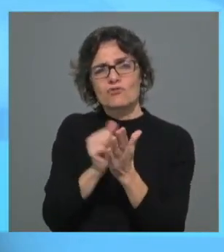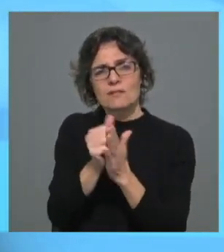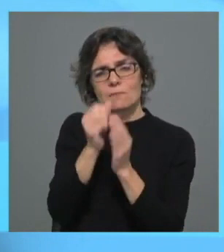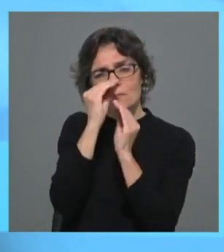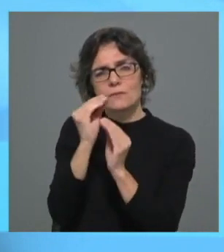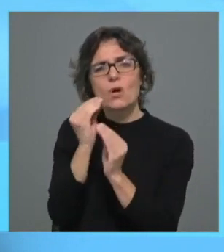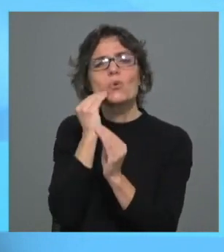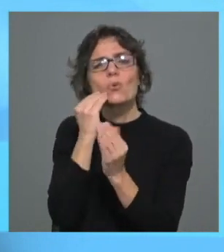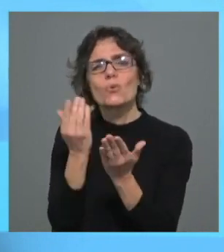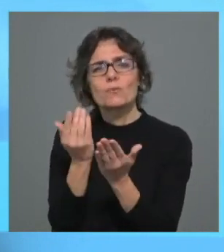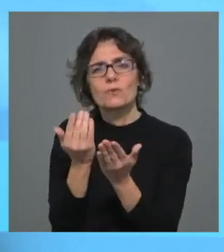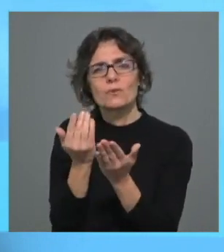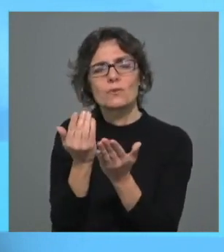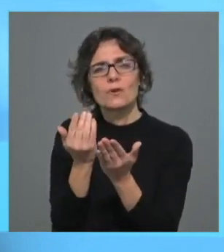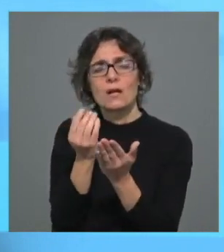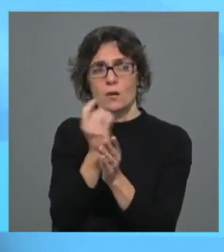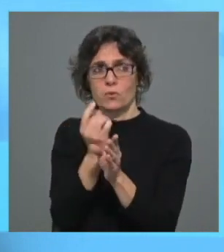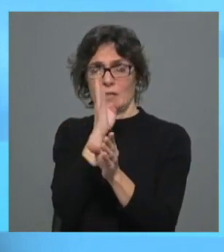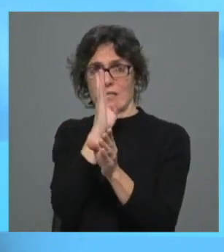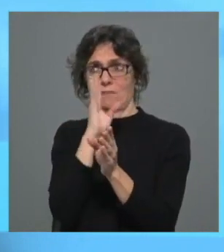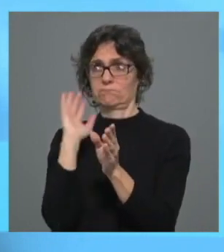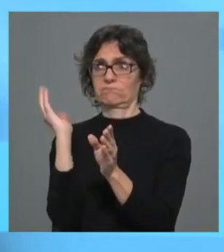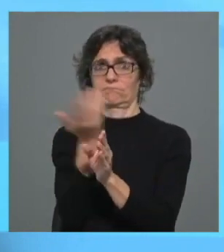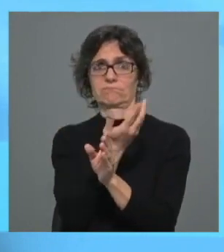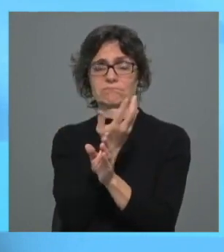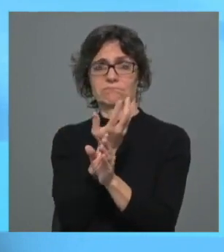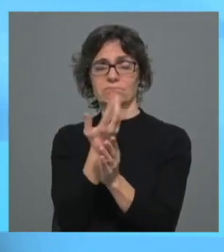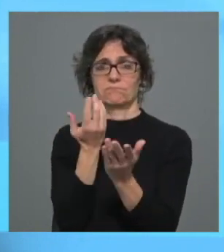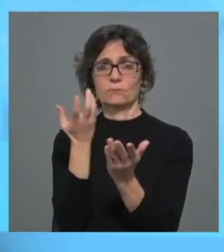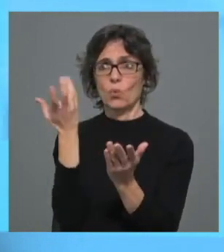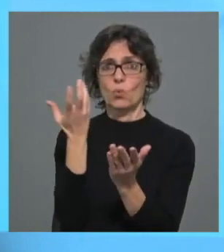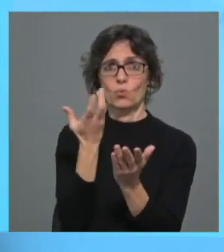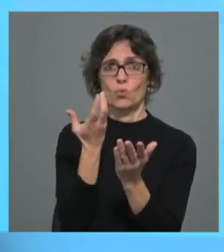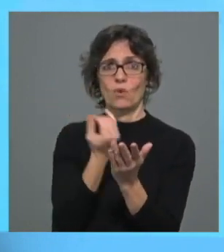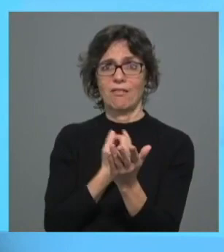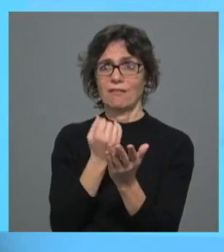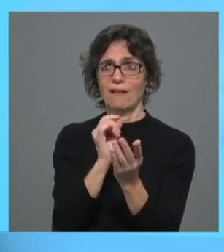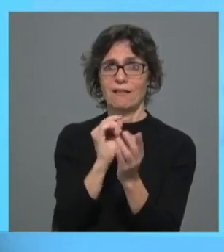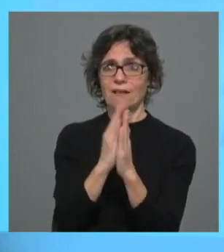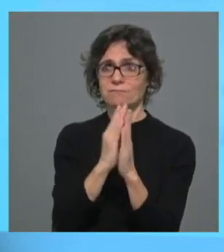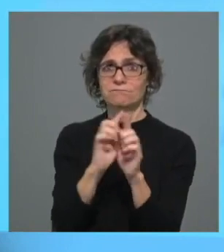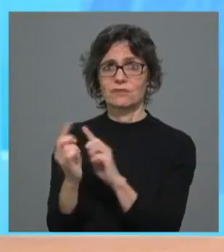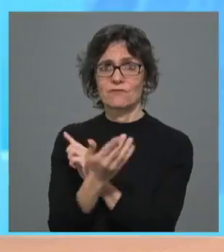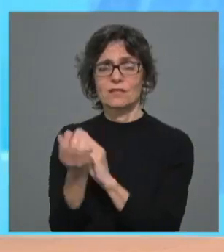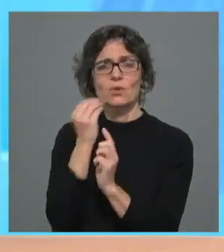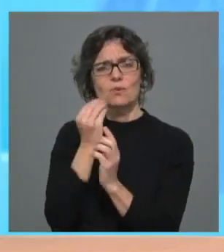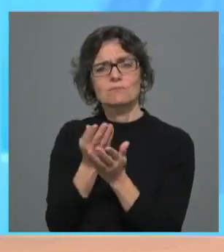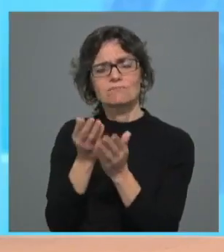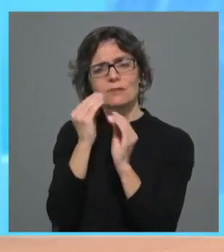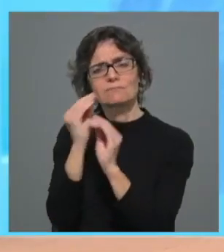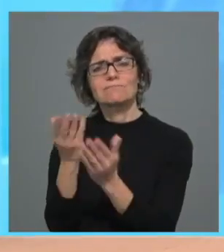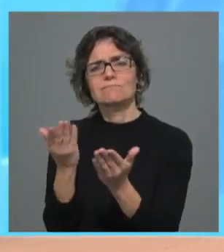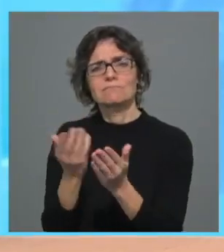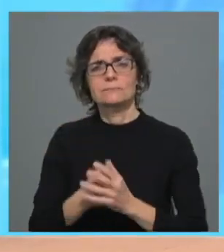mas rodeado de uma pluralidade tão grande de de identidades religiosas que se